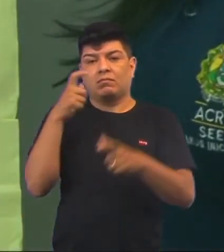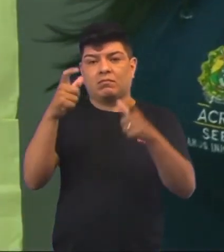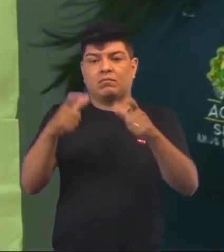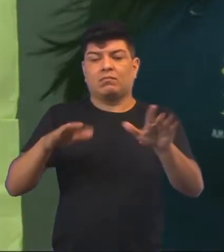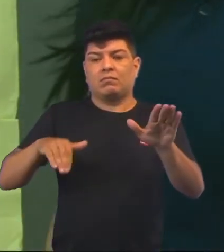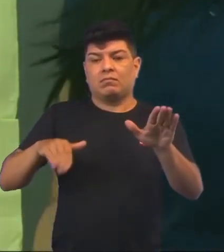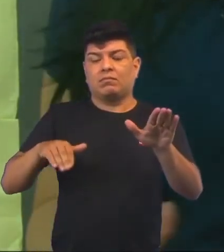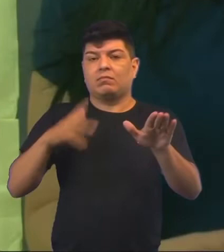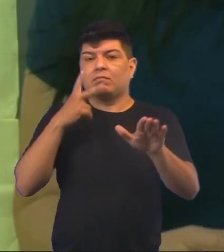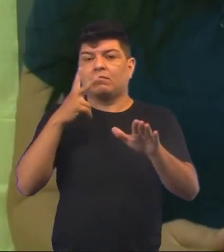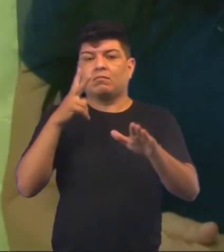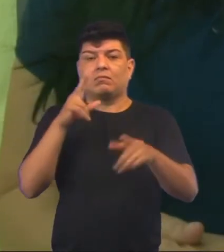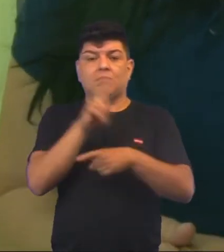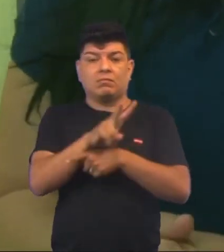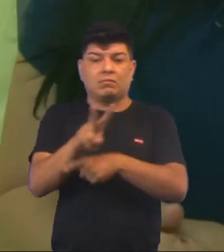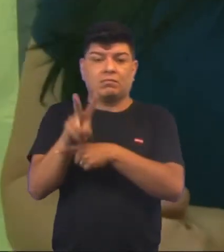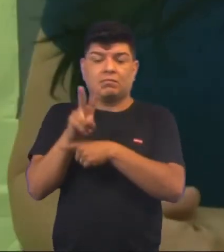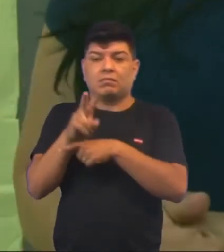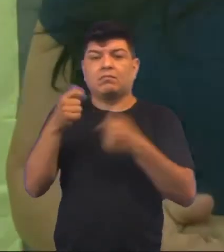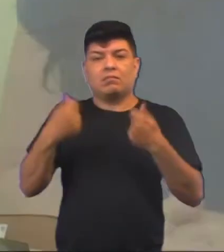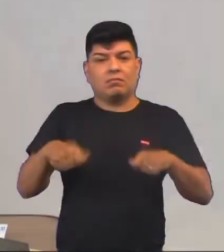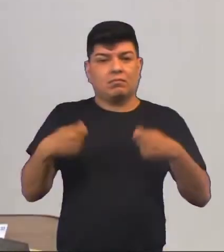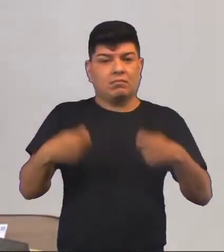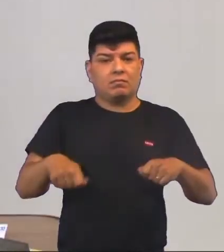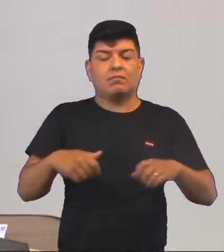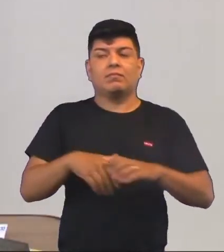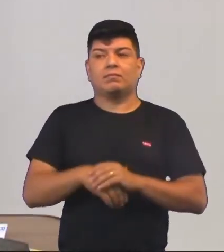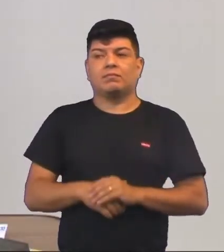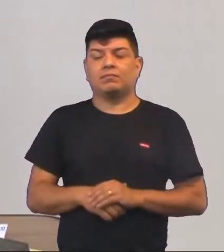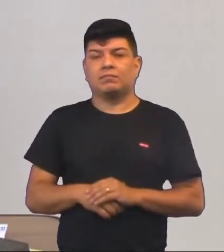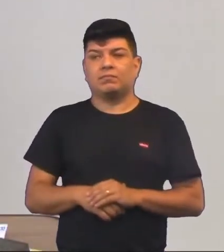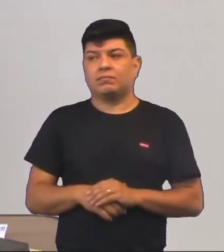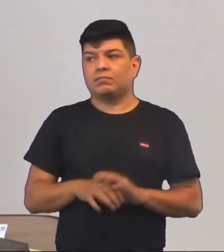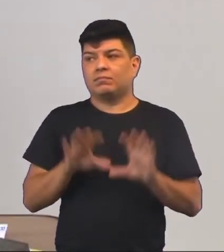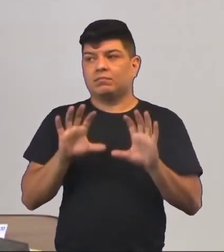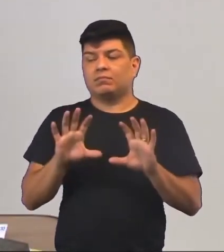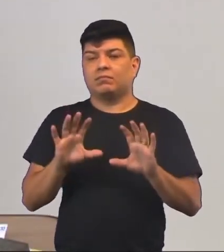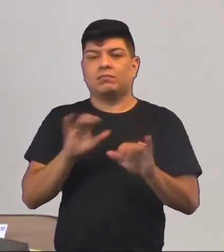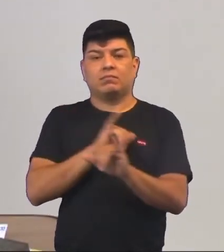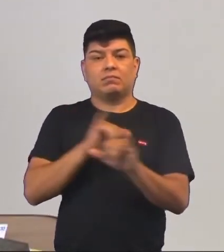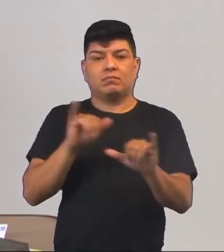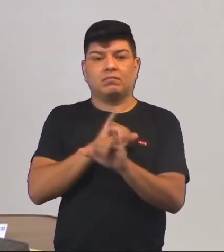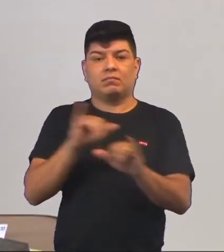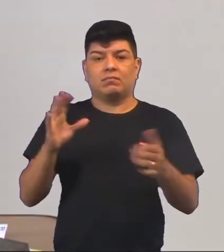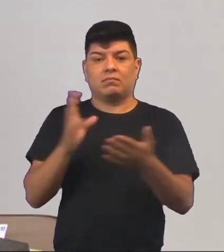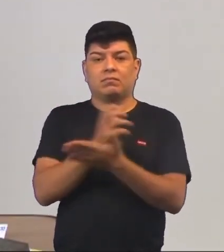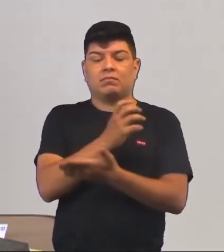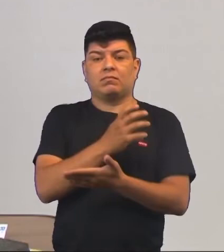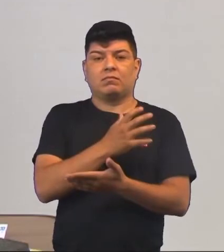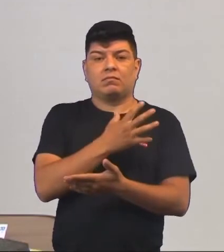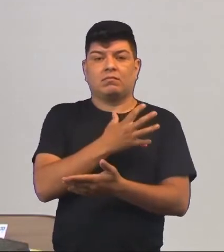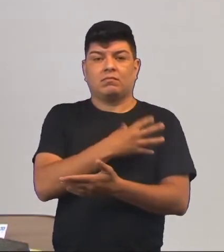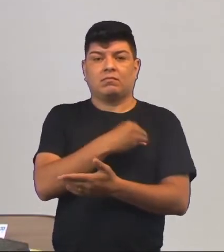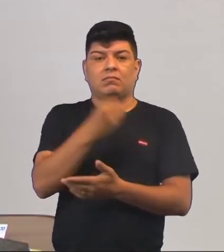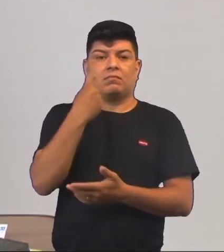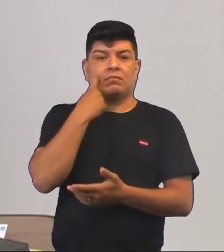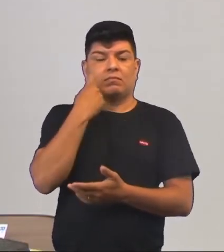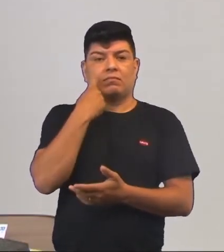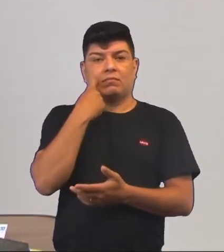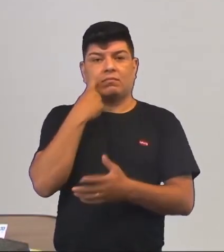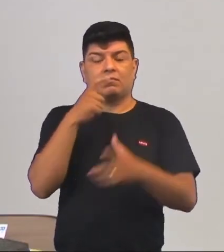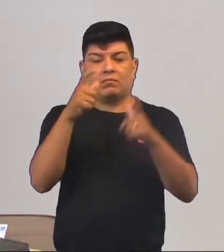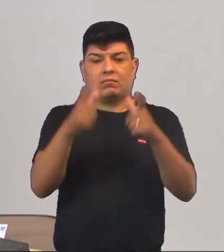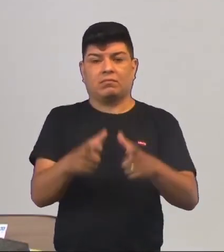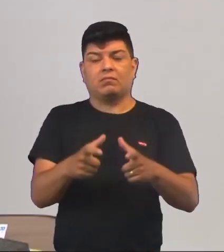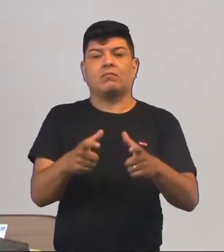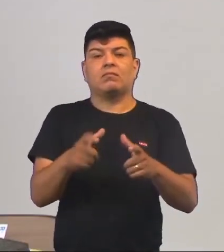tanque para receber os cuidados necessários, tá? Então, o fato noticiado foi o resgate desse filhote e levado para esse centro onde